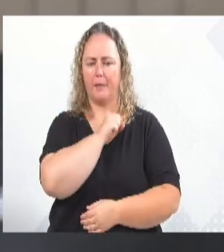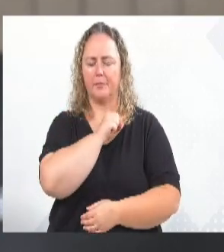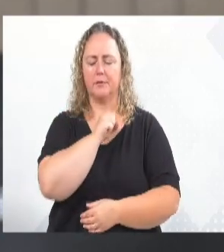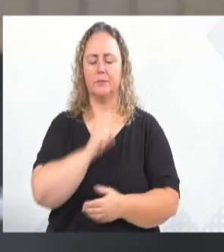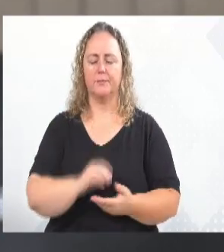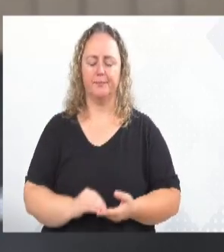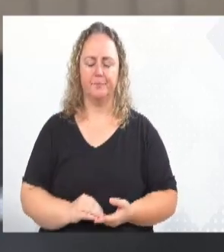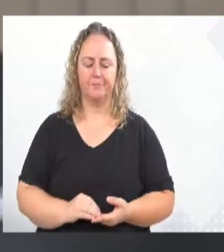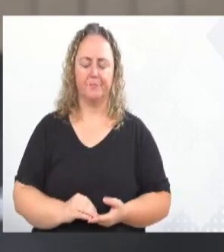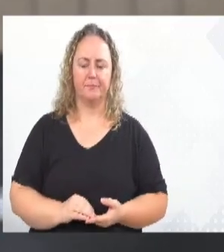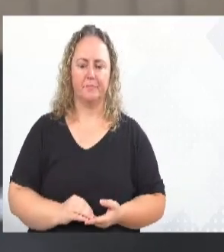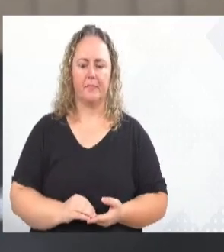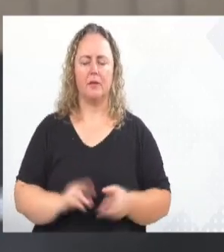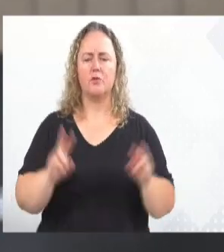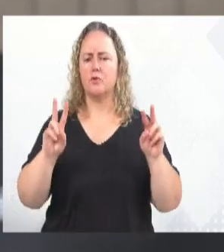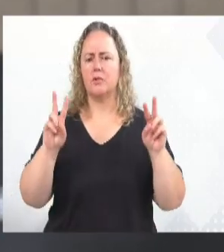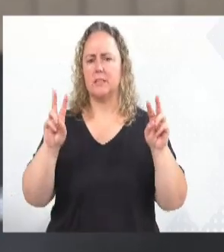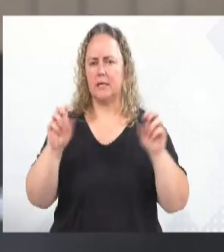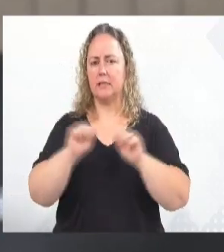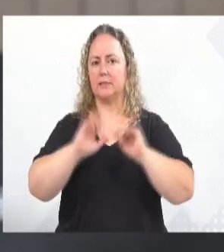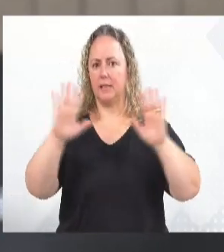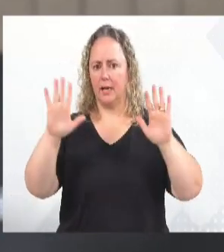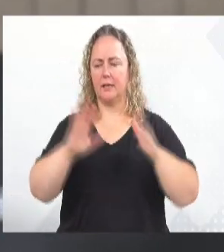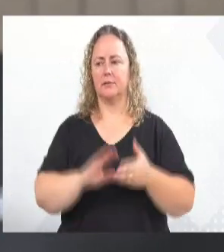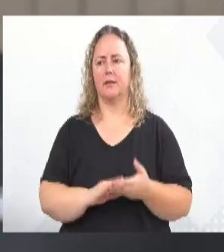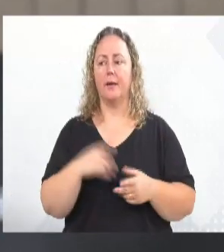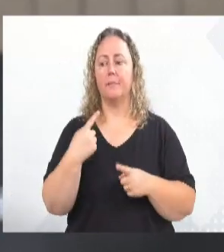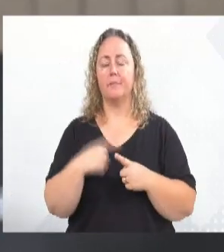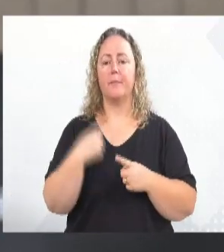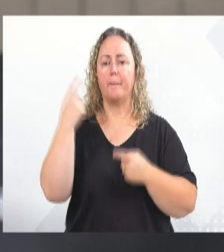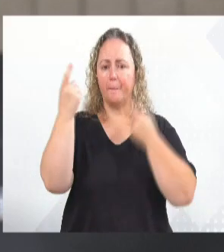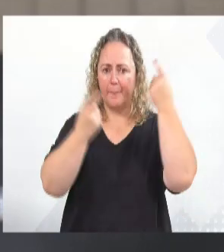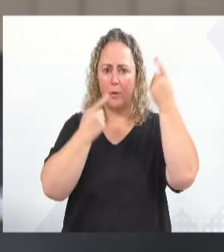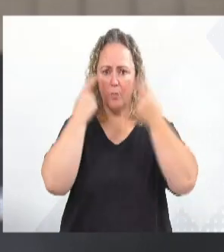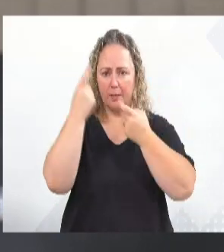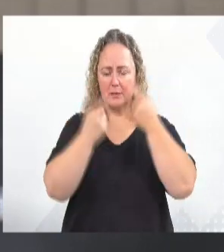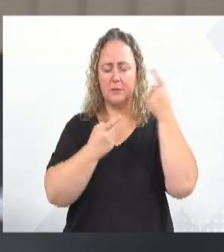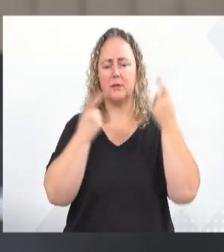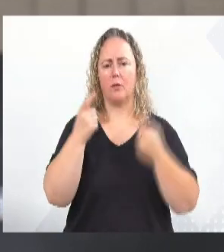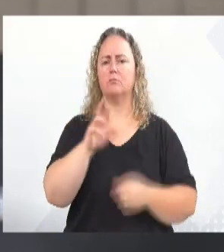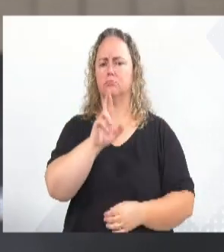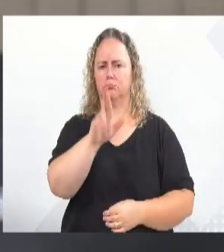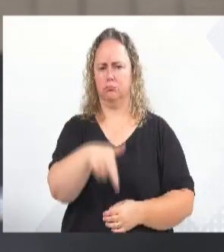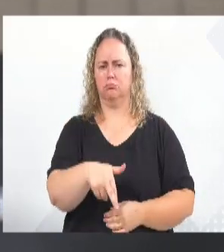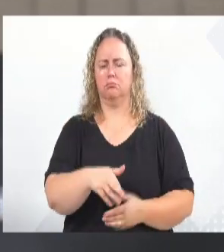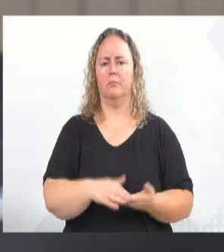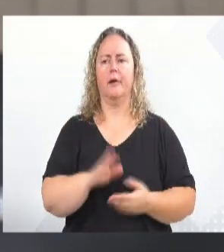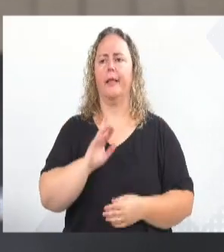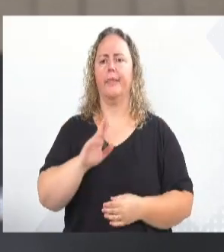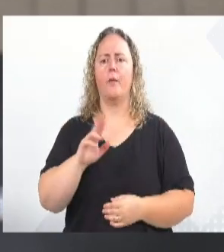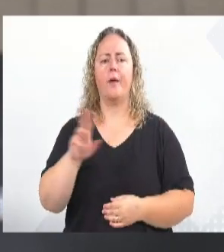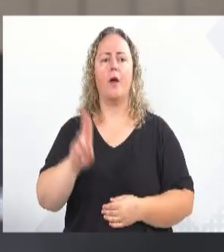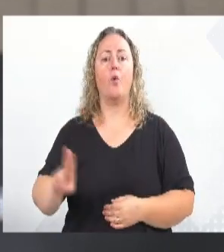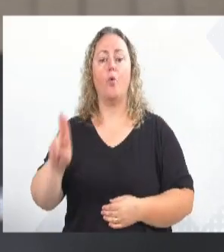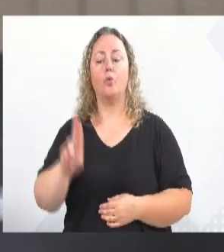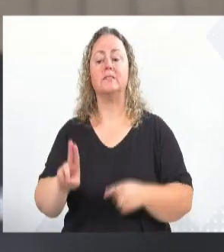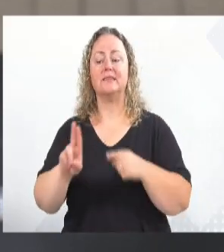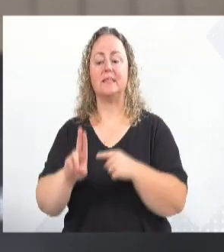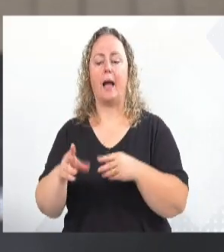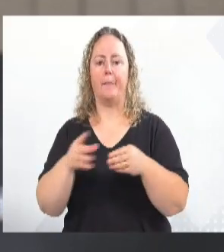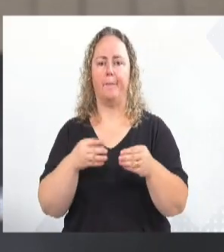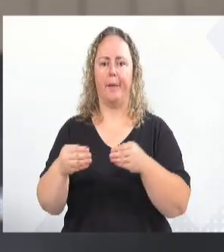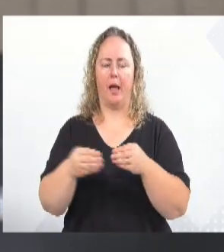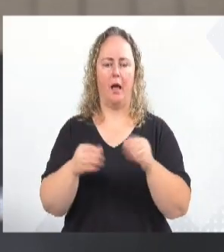de esclarecimento. Porque a preocupação, realmente o senhor tem razão, a preocupação não é a utilização do